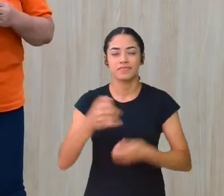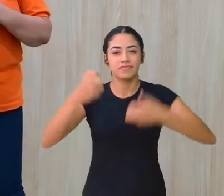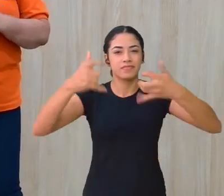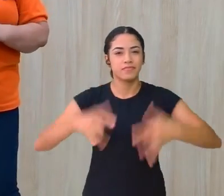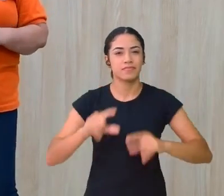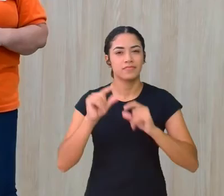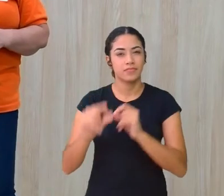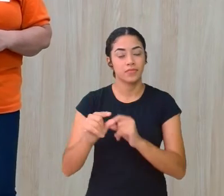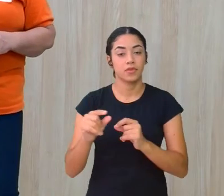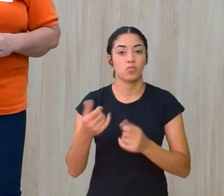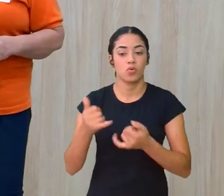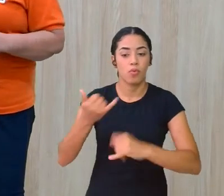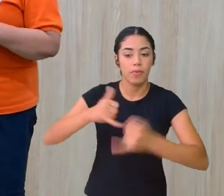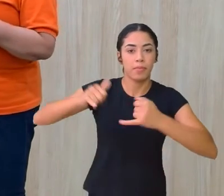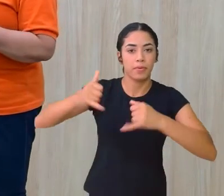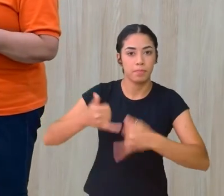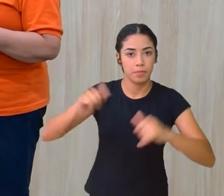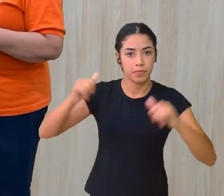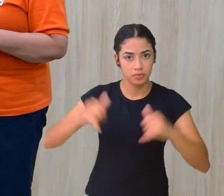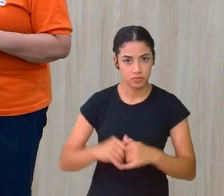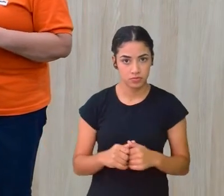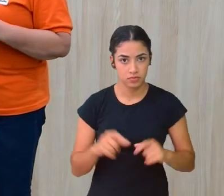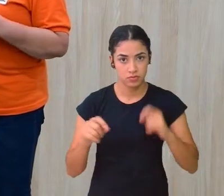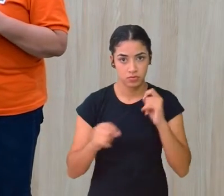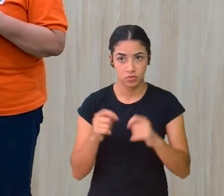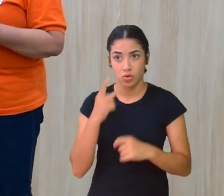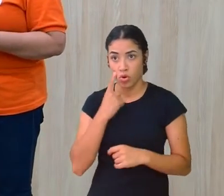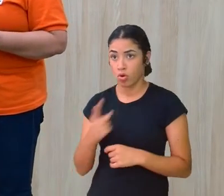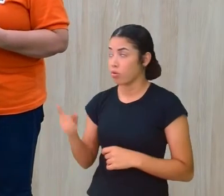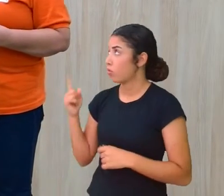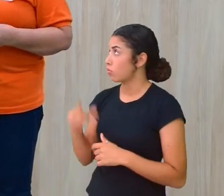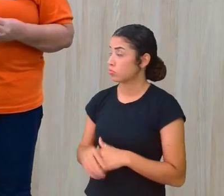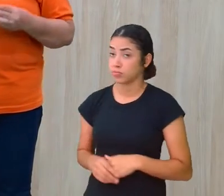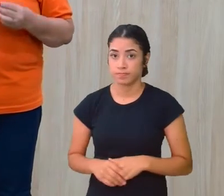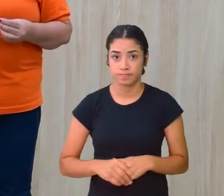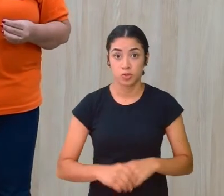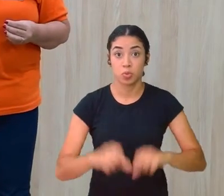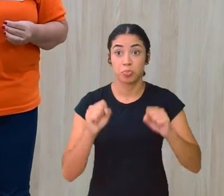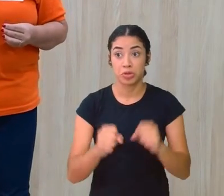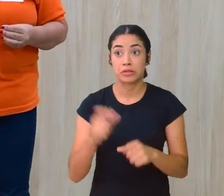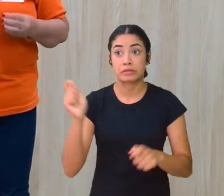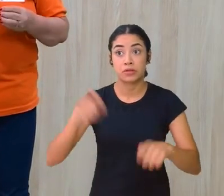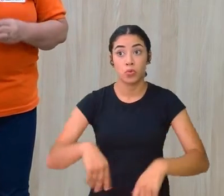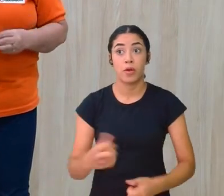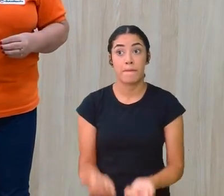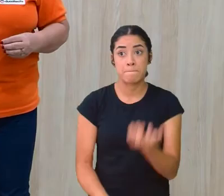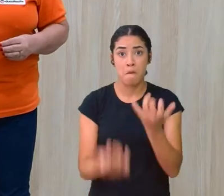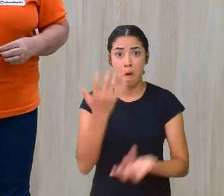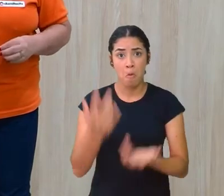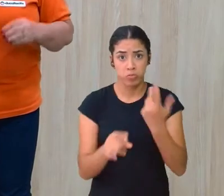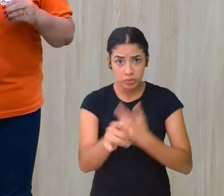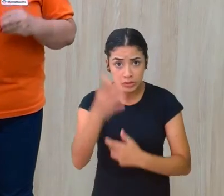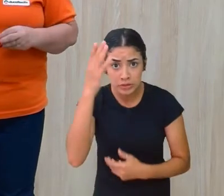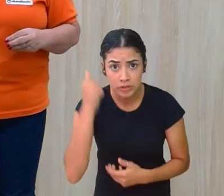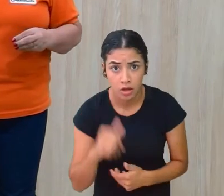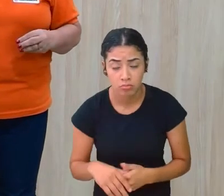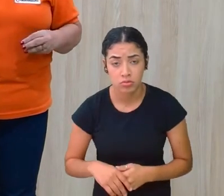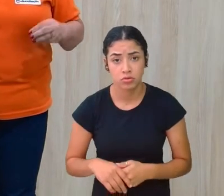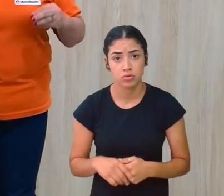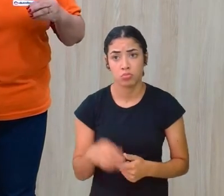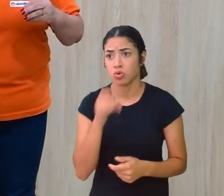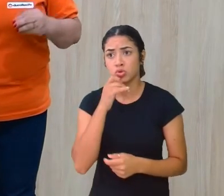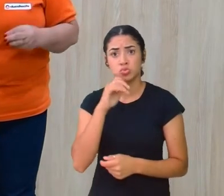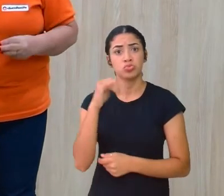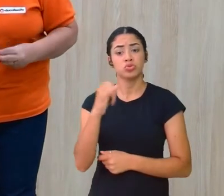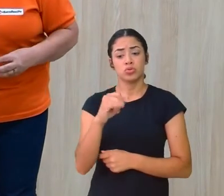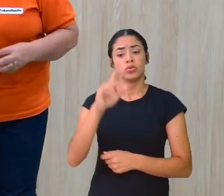de curto-circuito, né? Os curtos-circuitos, eles podem provocar incêndios. Vocês sabiam que um simples celular que a